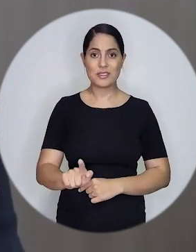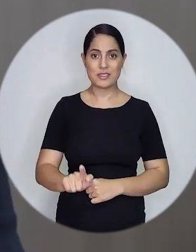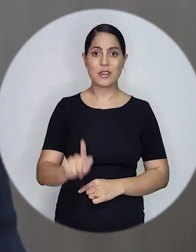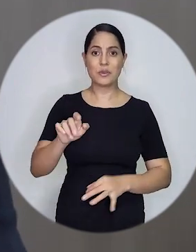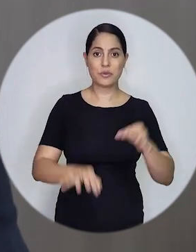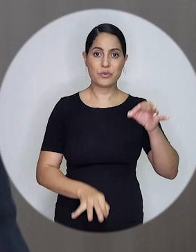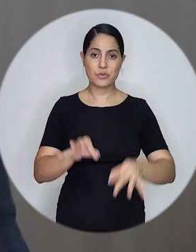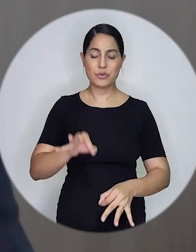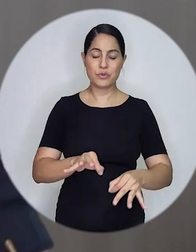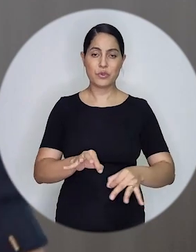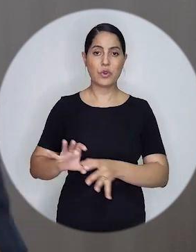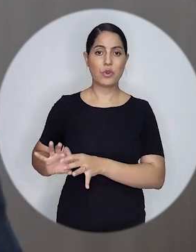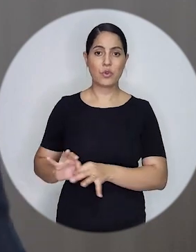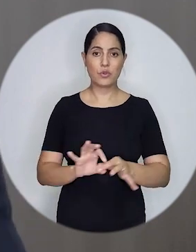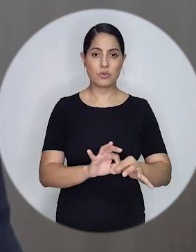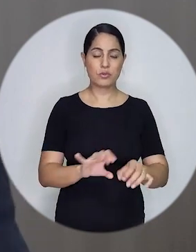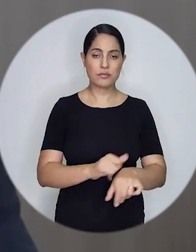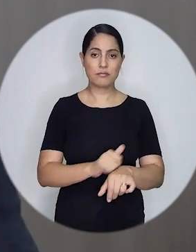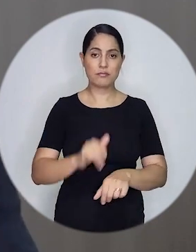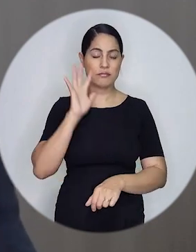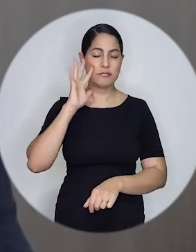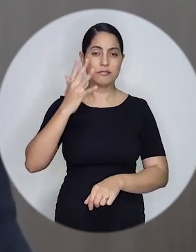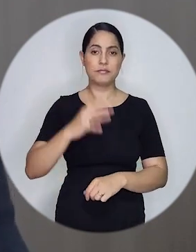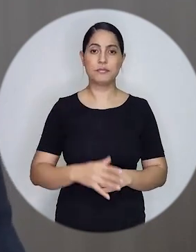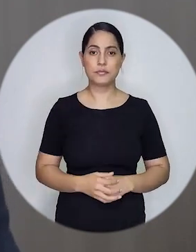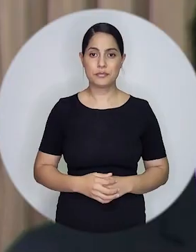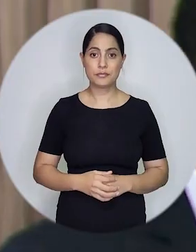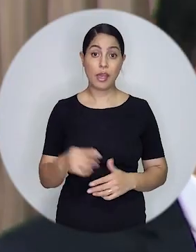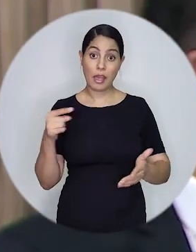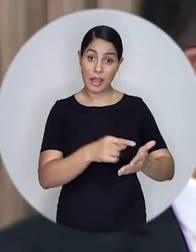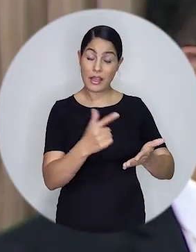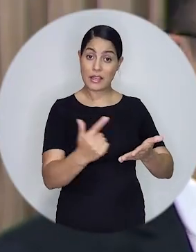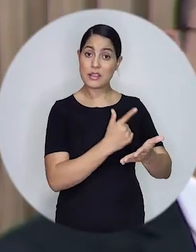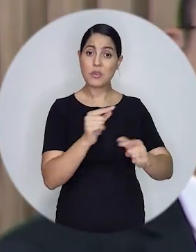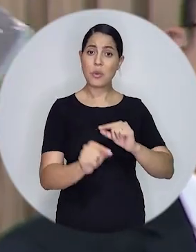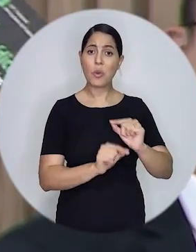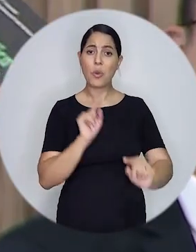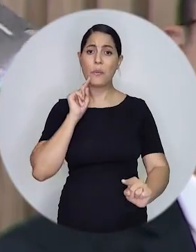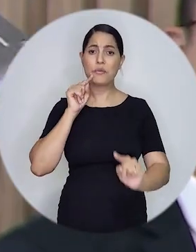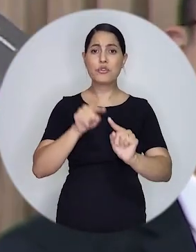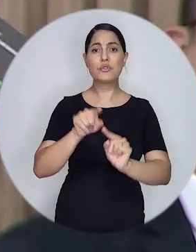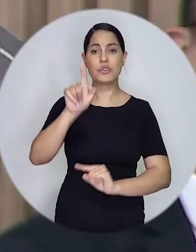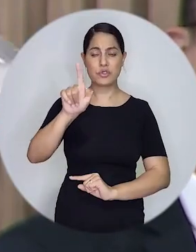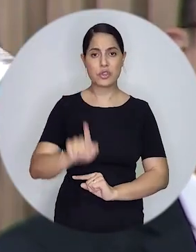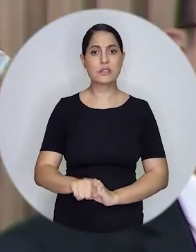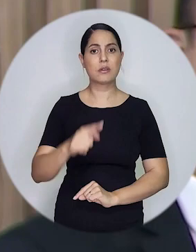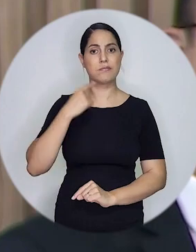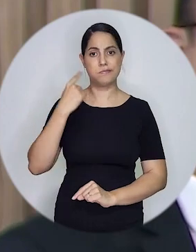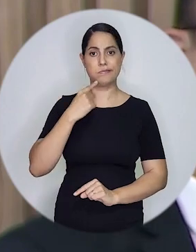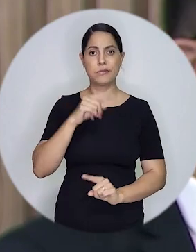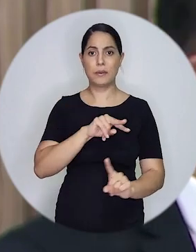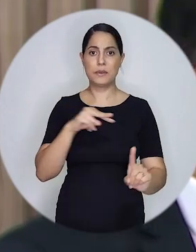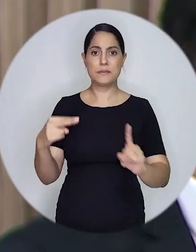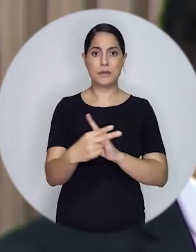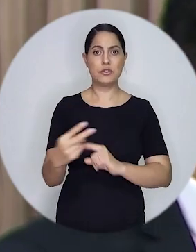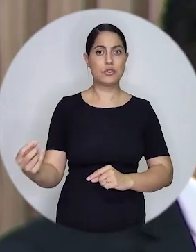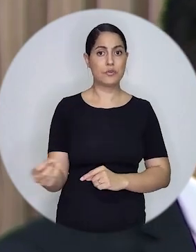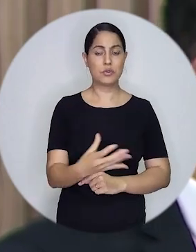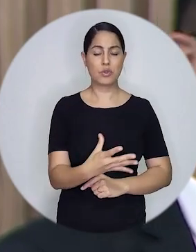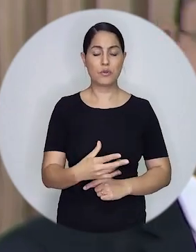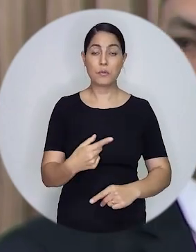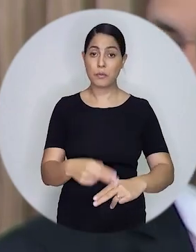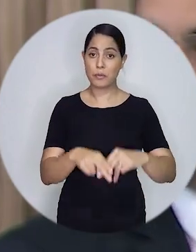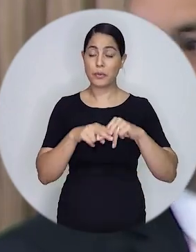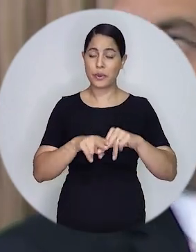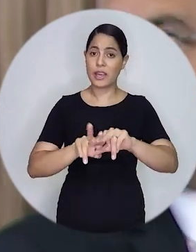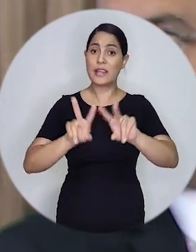nova era da gestão jurídica, contextos e soluções. É um livro que fala sobre as novas perspectivas da